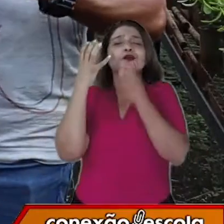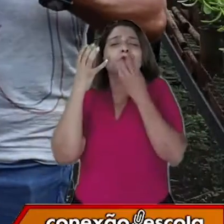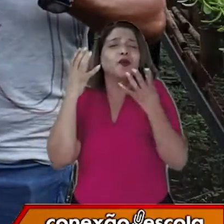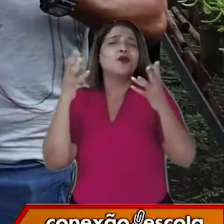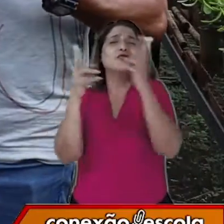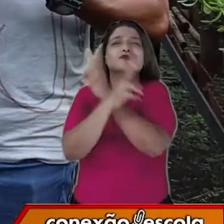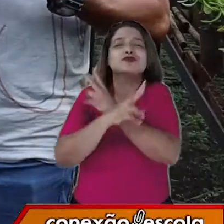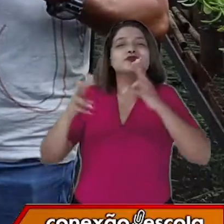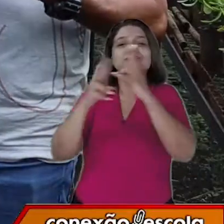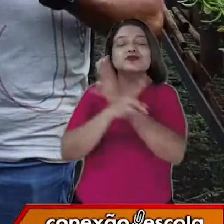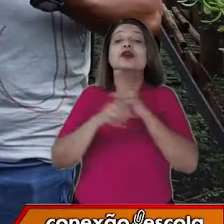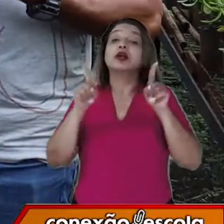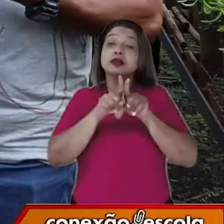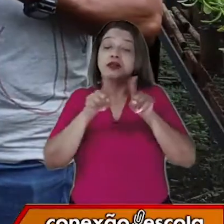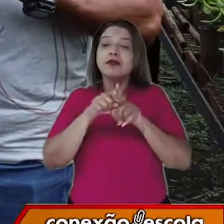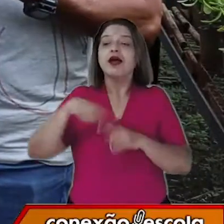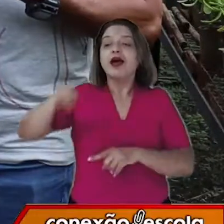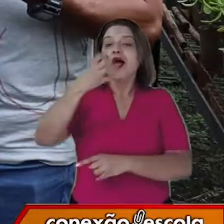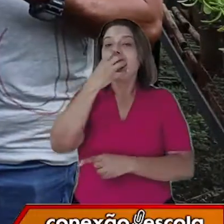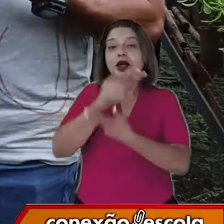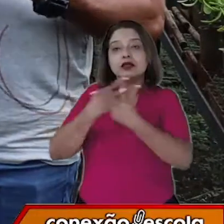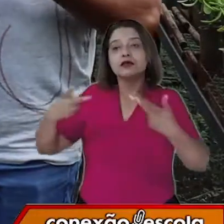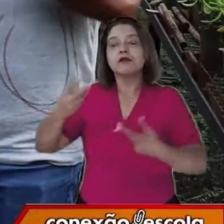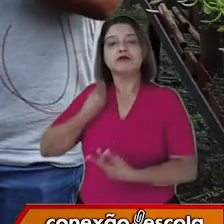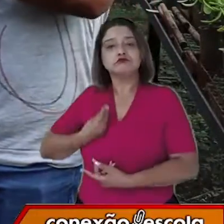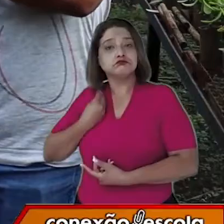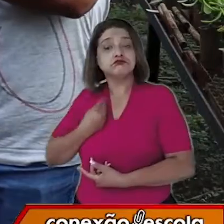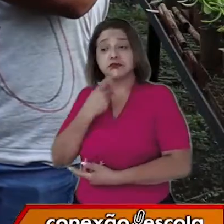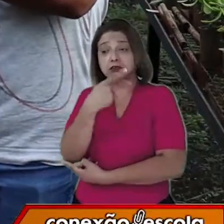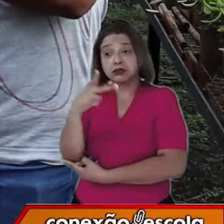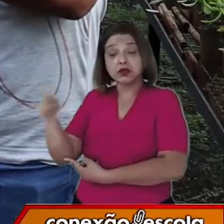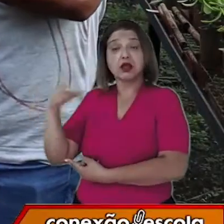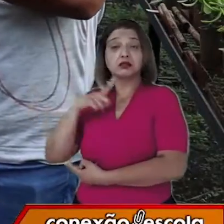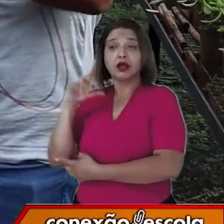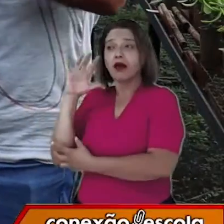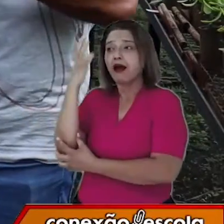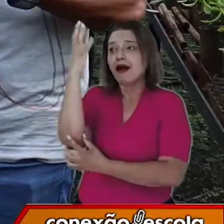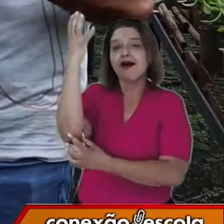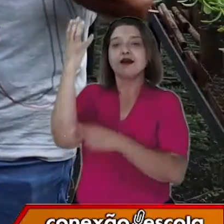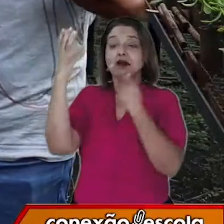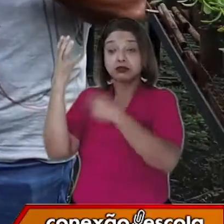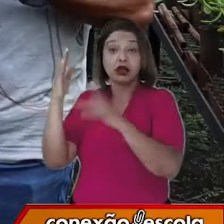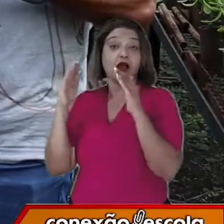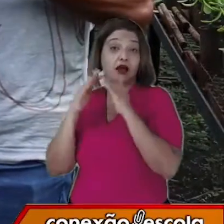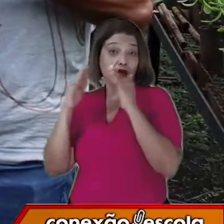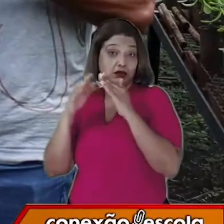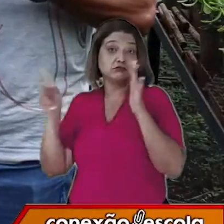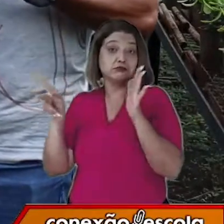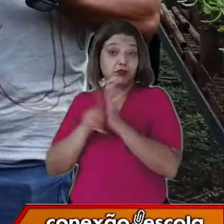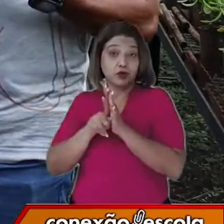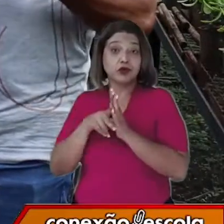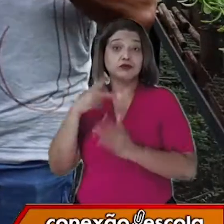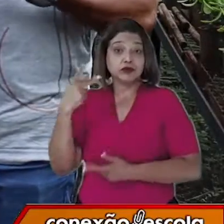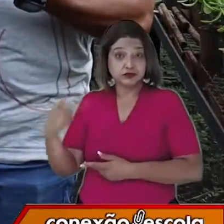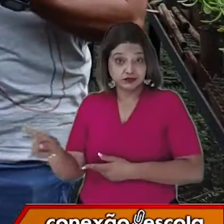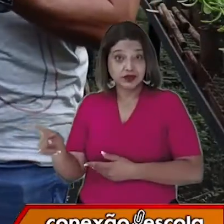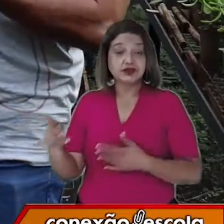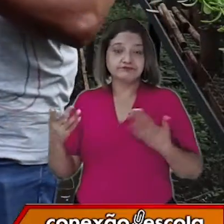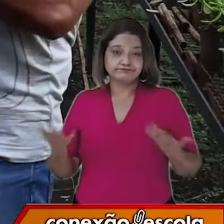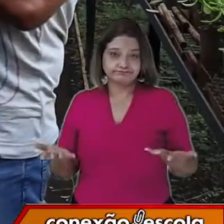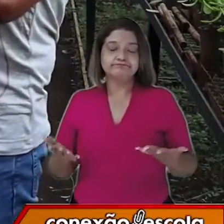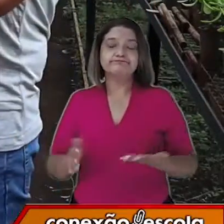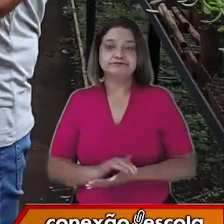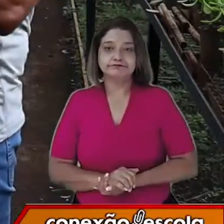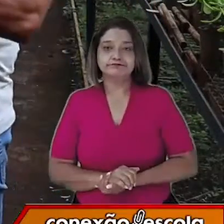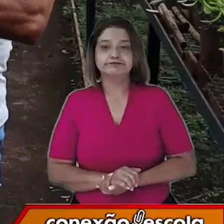também criar um abrigo para os animais que vivem aqui, que sem a árvore também, que é a casa, que é o lugar onde eles vivem, né, o habitat